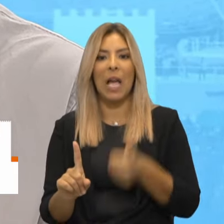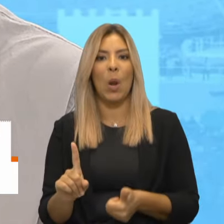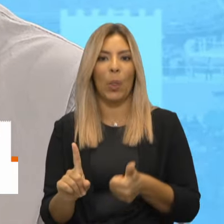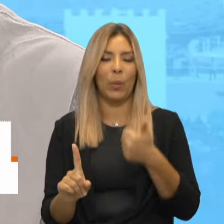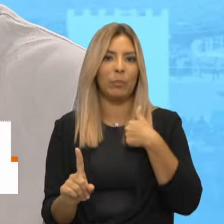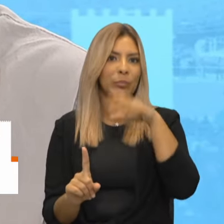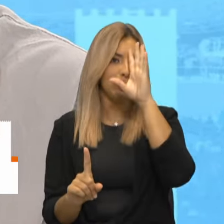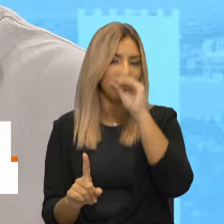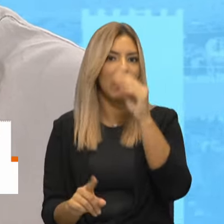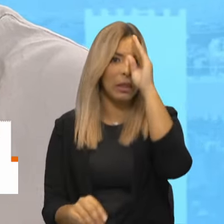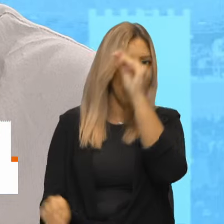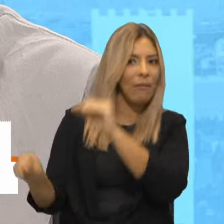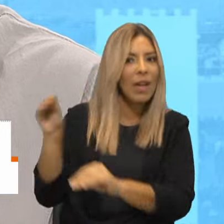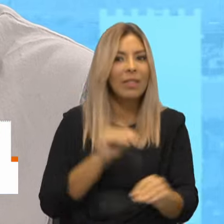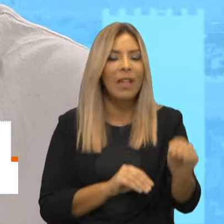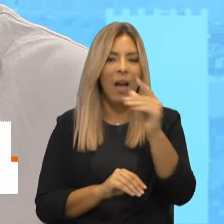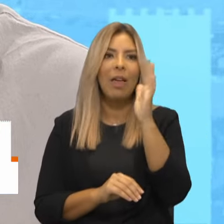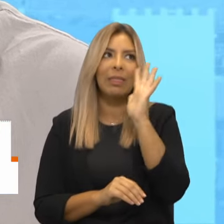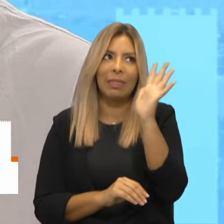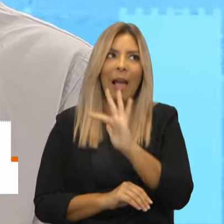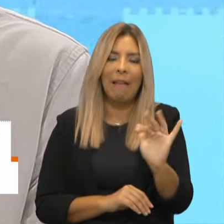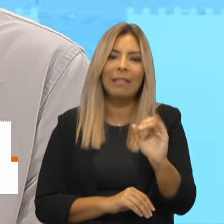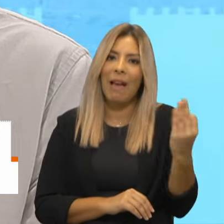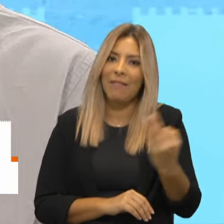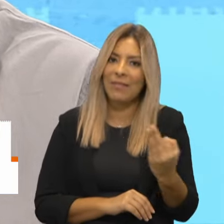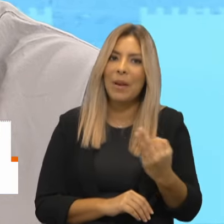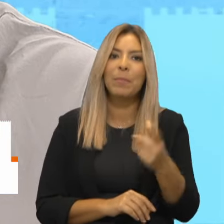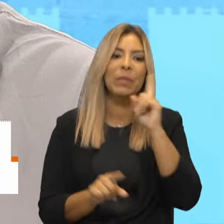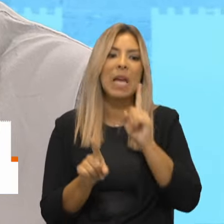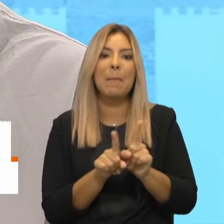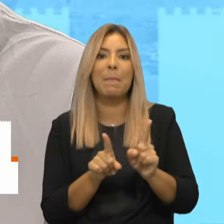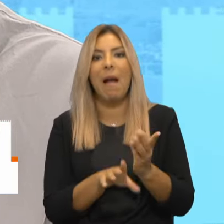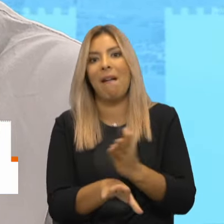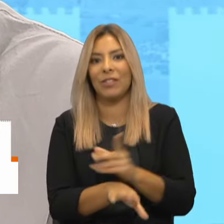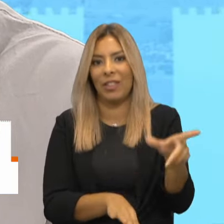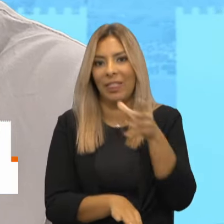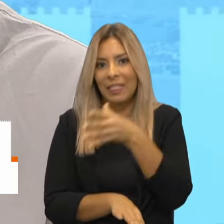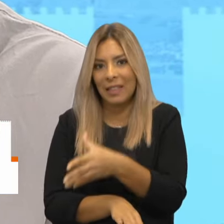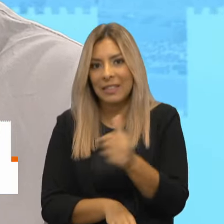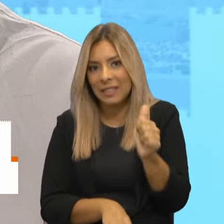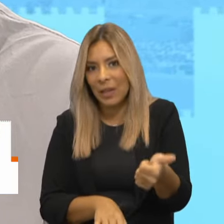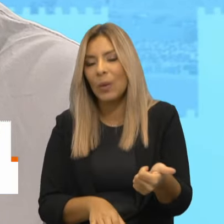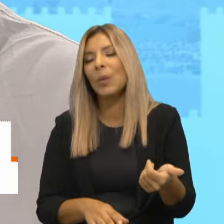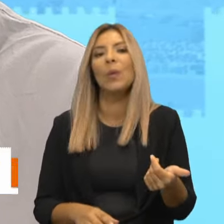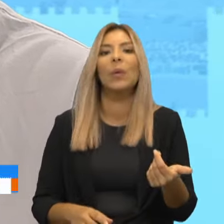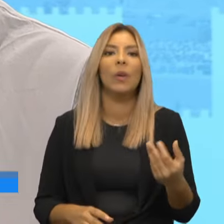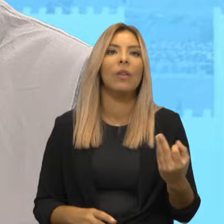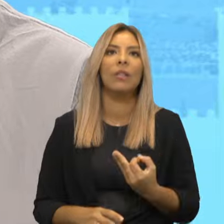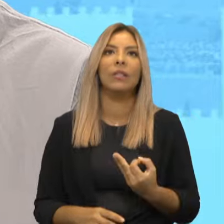Criativos procuramos sê-lo. Como a irmã agora estava a dizer, não é? Além de...